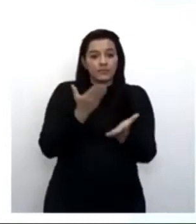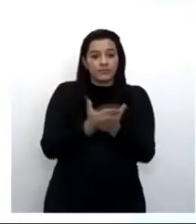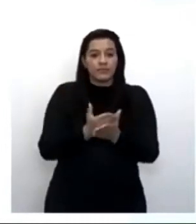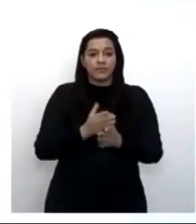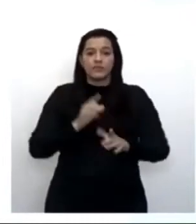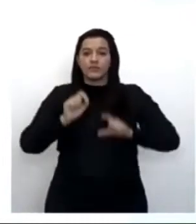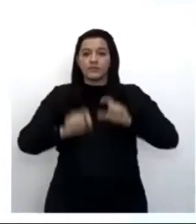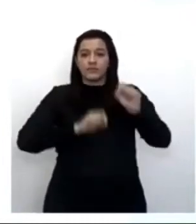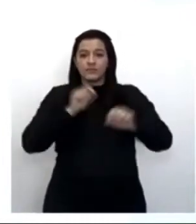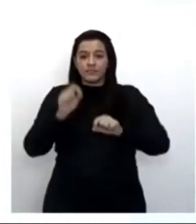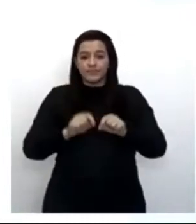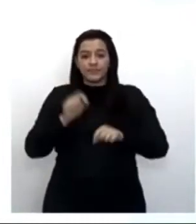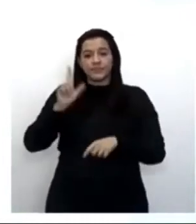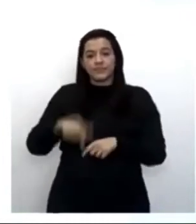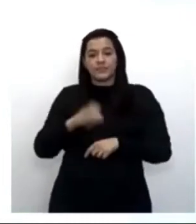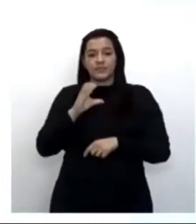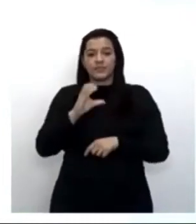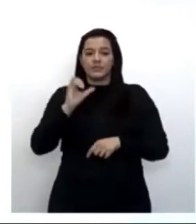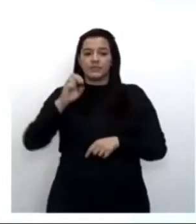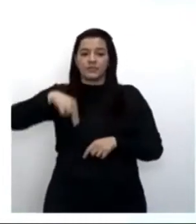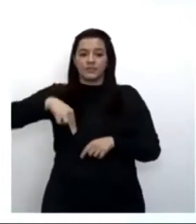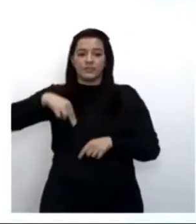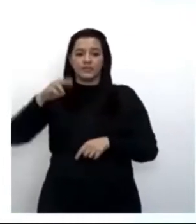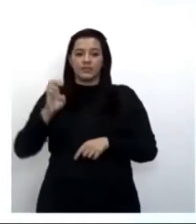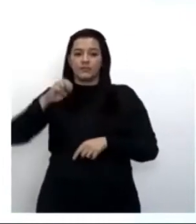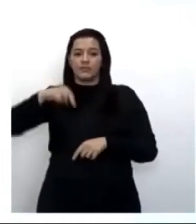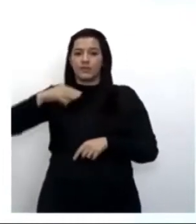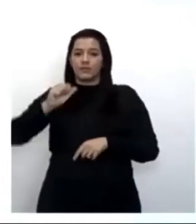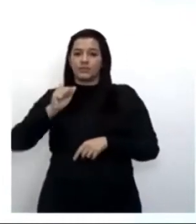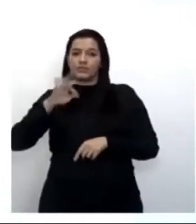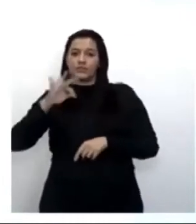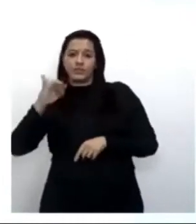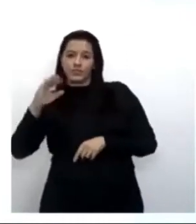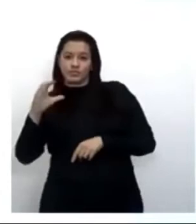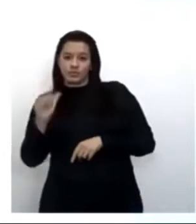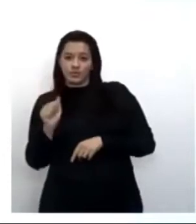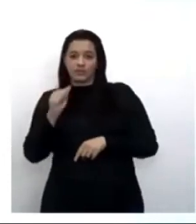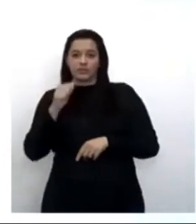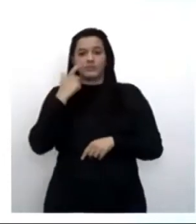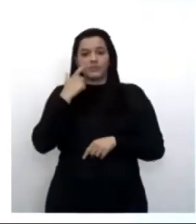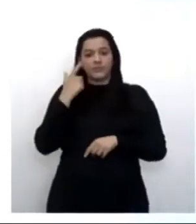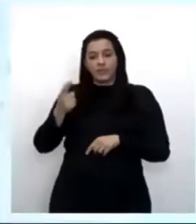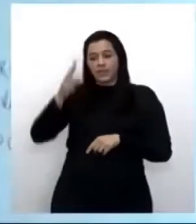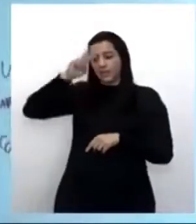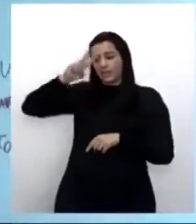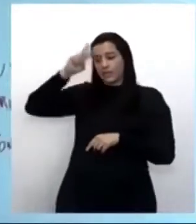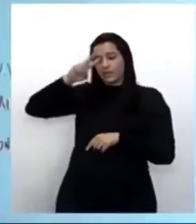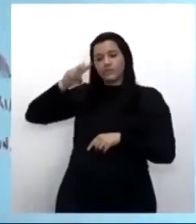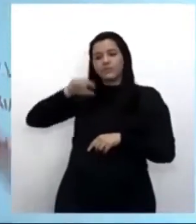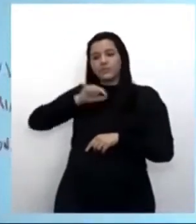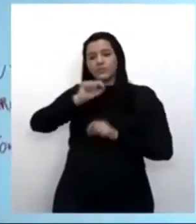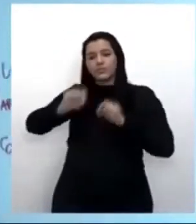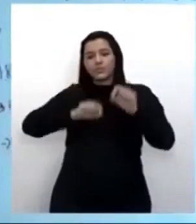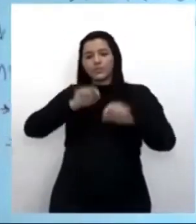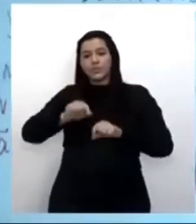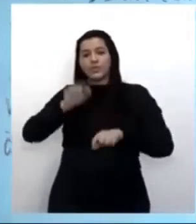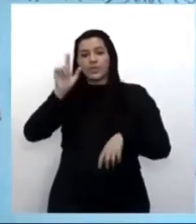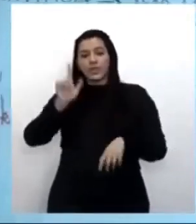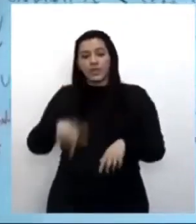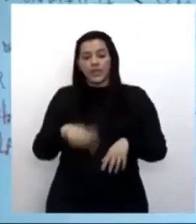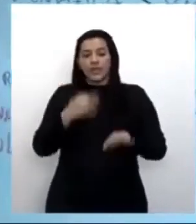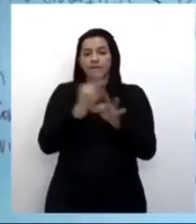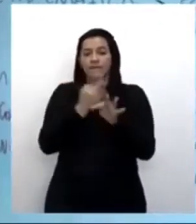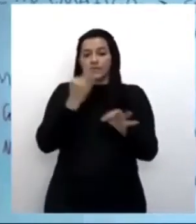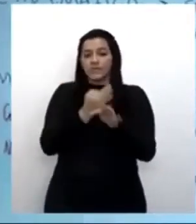é a aula de cinemática, tá? Com o professor aí sobre cinemática. Lembrando que cinemática é a parte da física